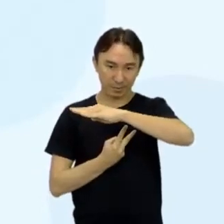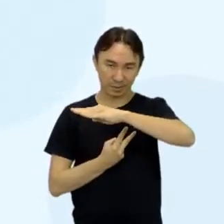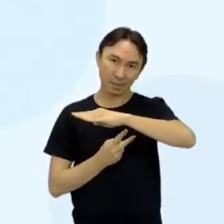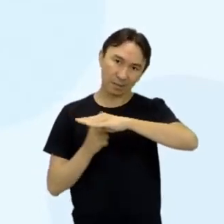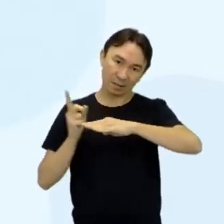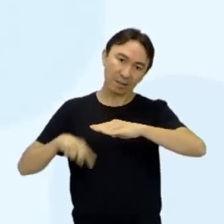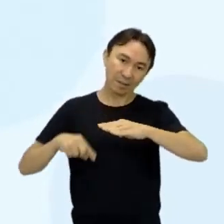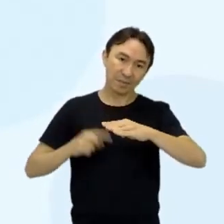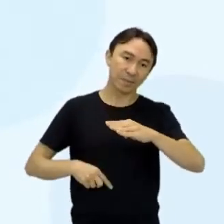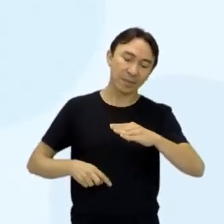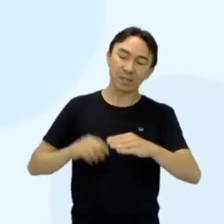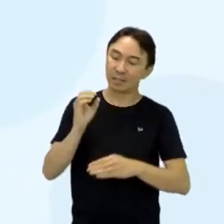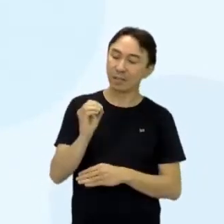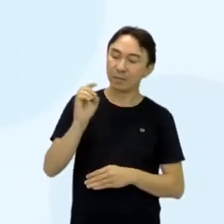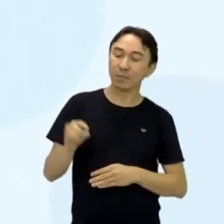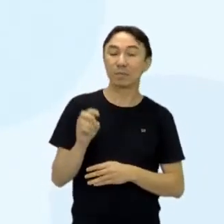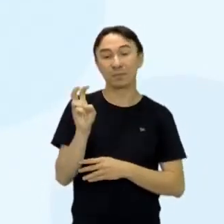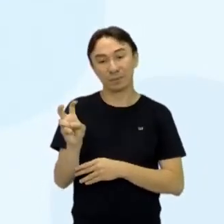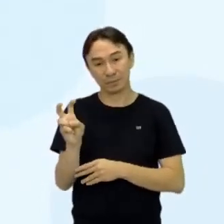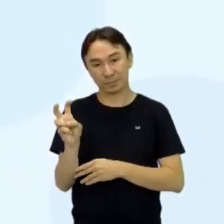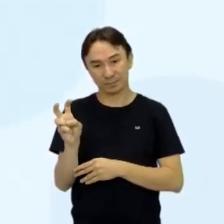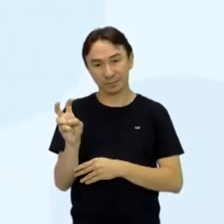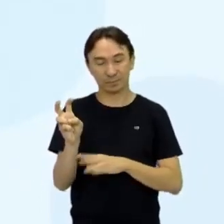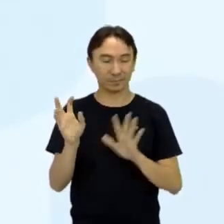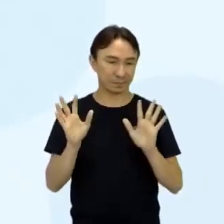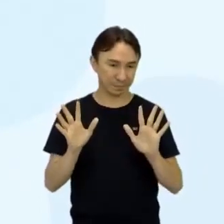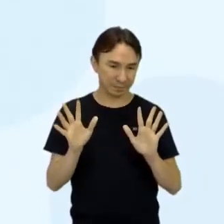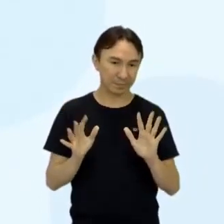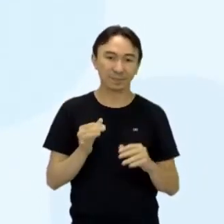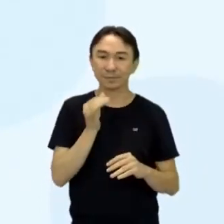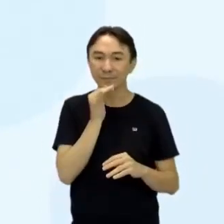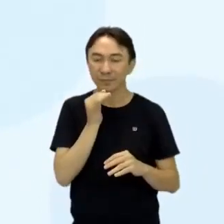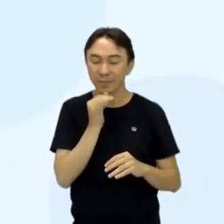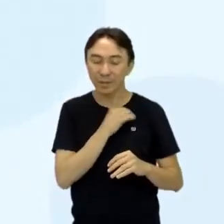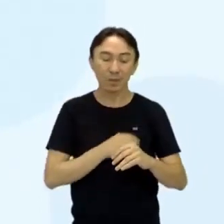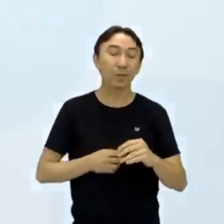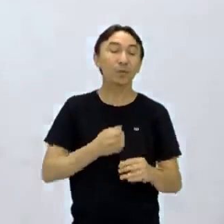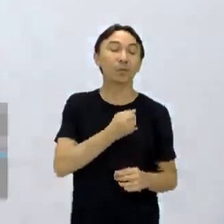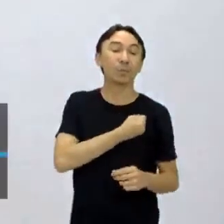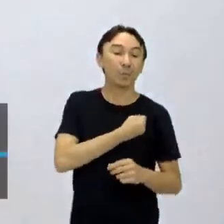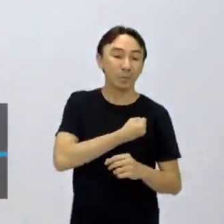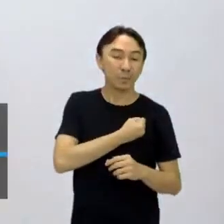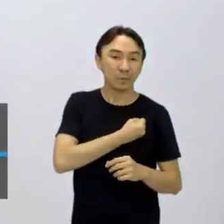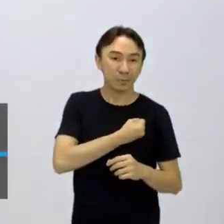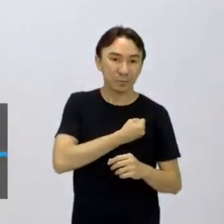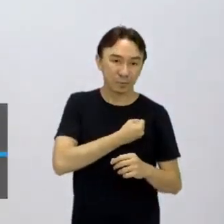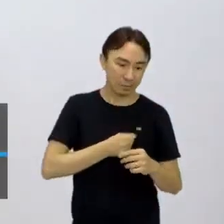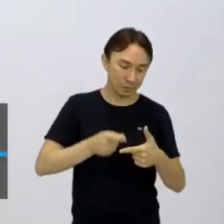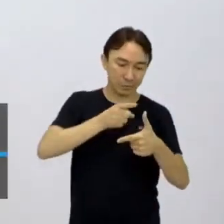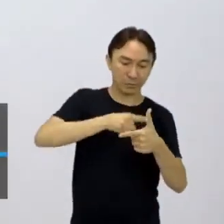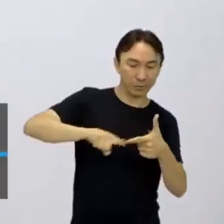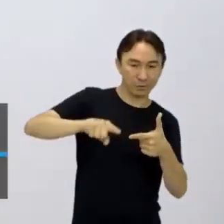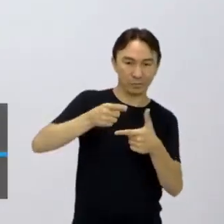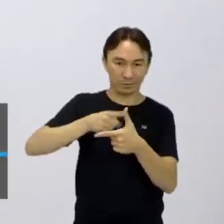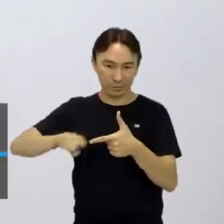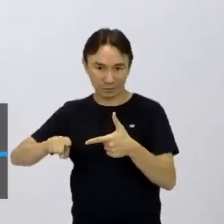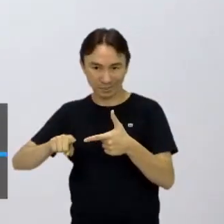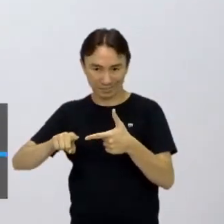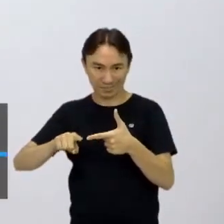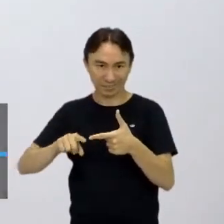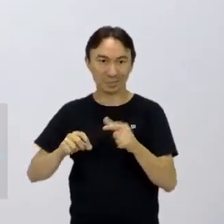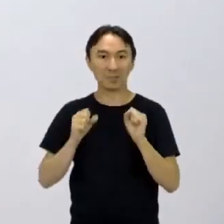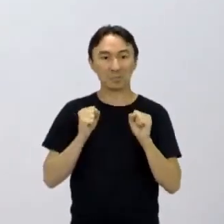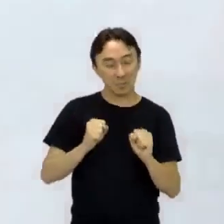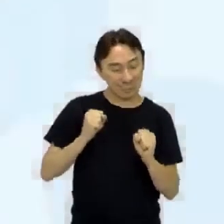Então, a gente costuma dizer que quando a gente divide dois números, duas coisas podem acontecer. Ou o número vai dar